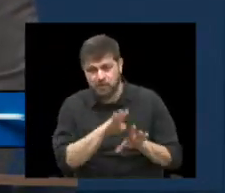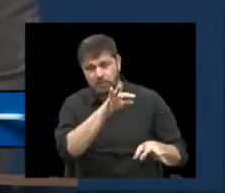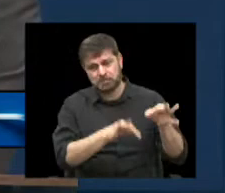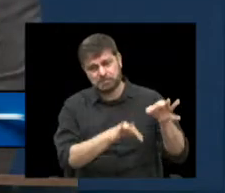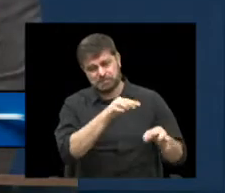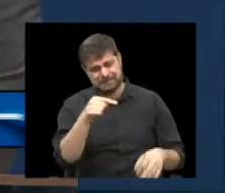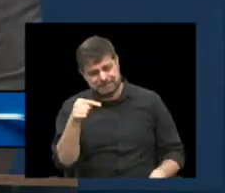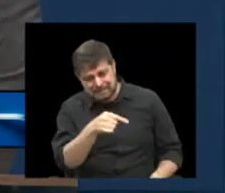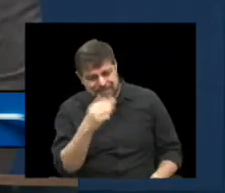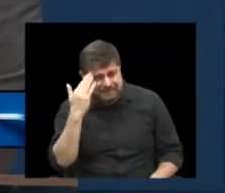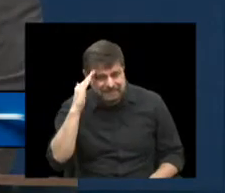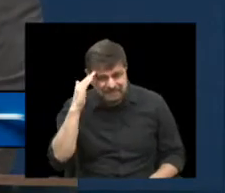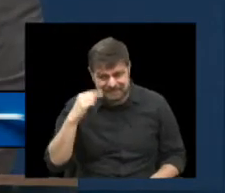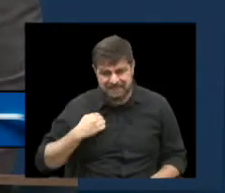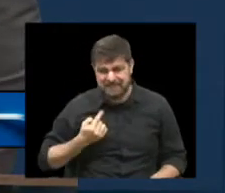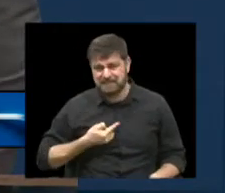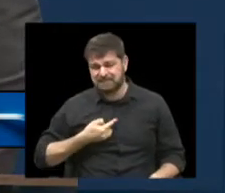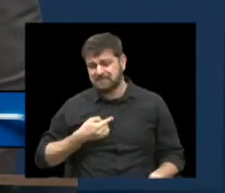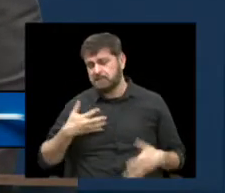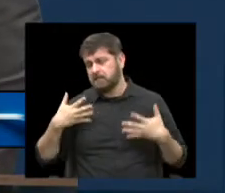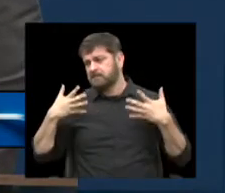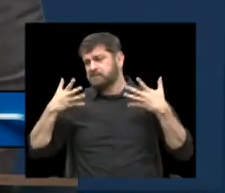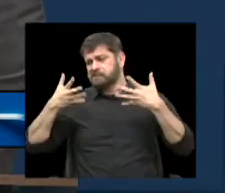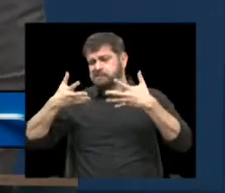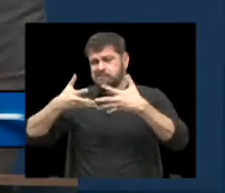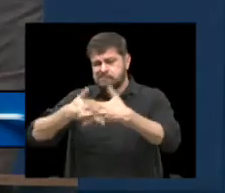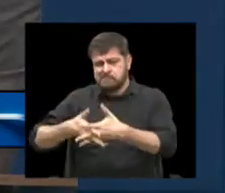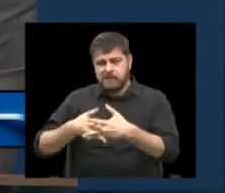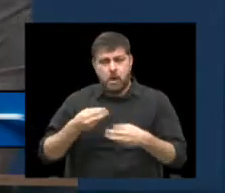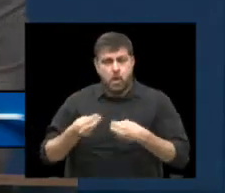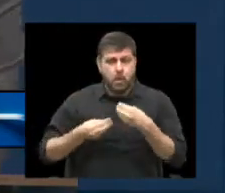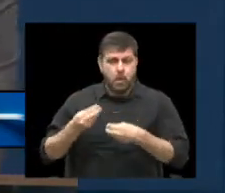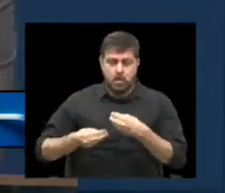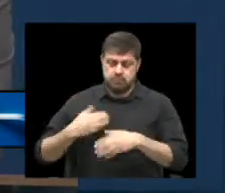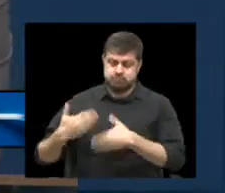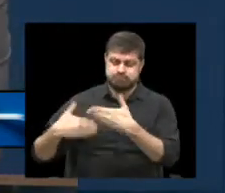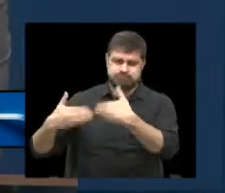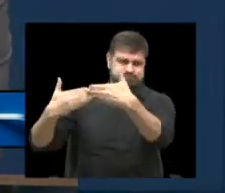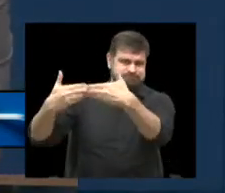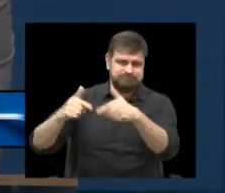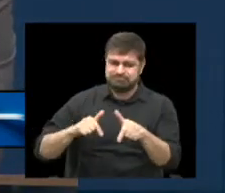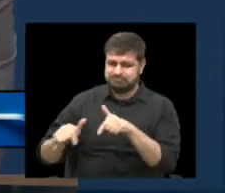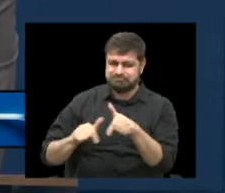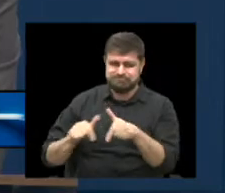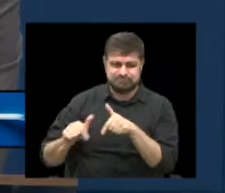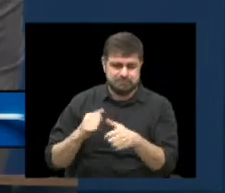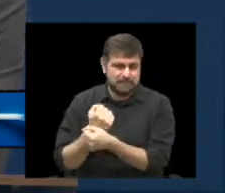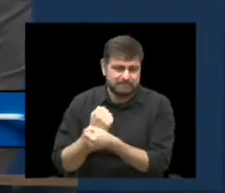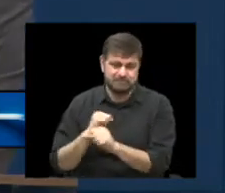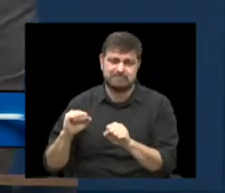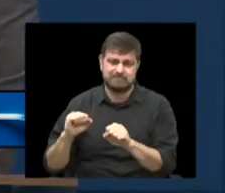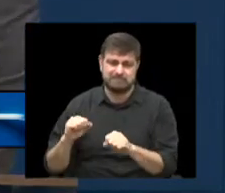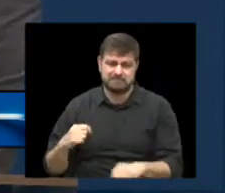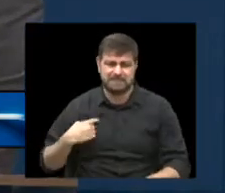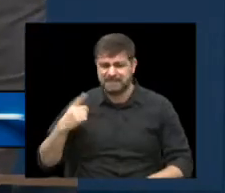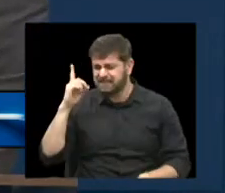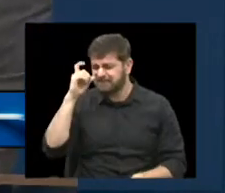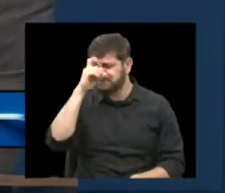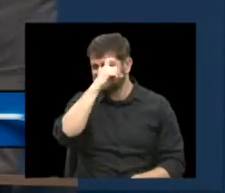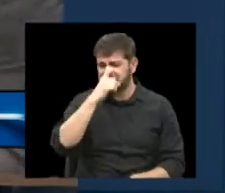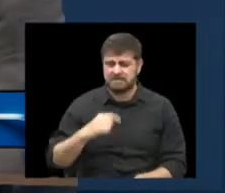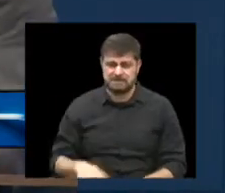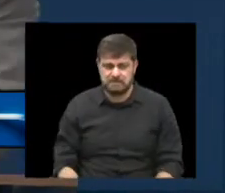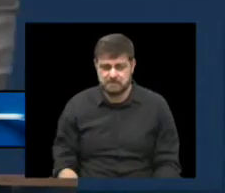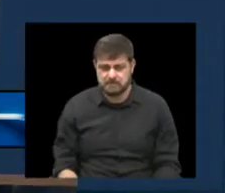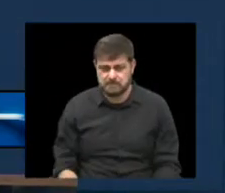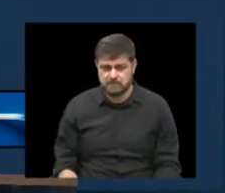problema, porque nós vamos ter, assim, complicações para desenvolver toda uma estrutura de trabalho, vereador Nelson. Então, é difícil. Às